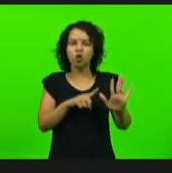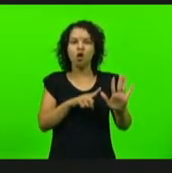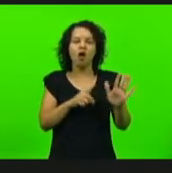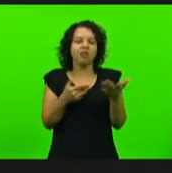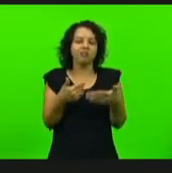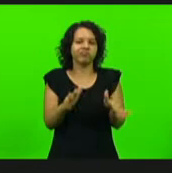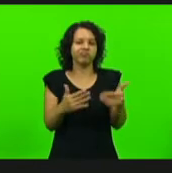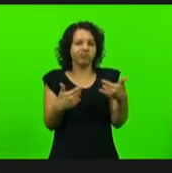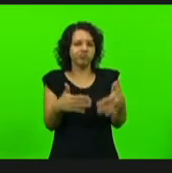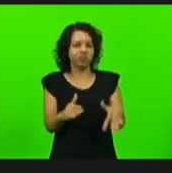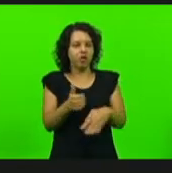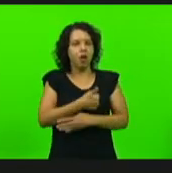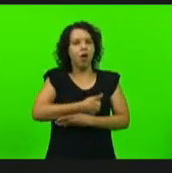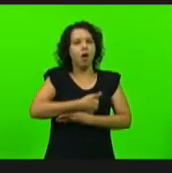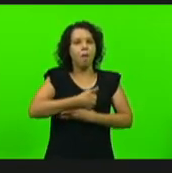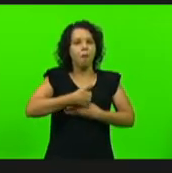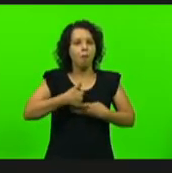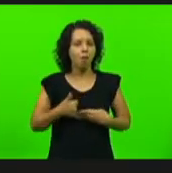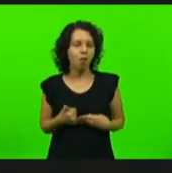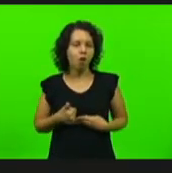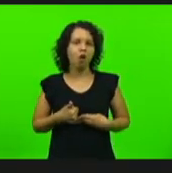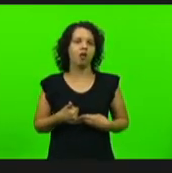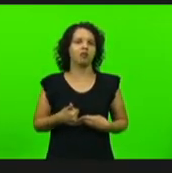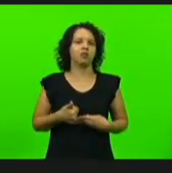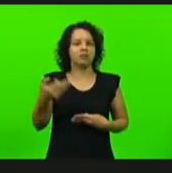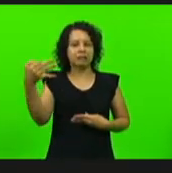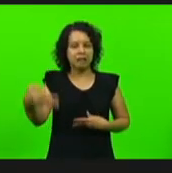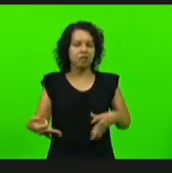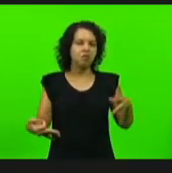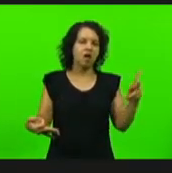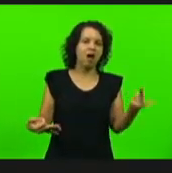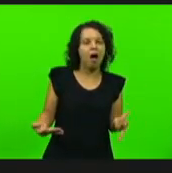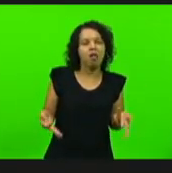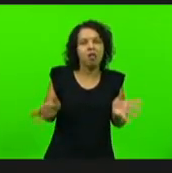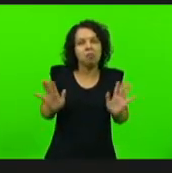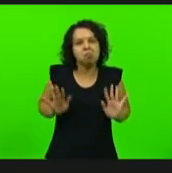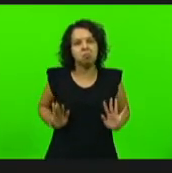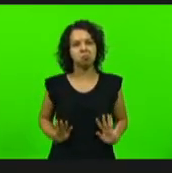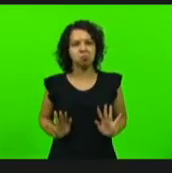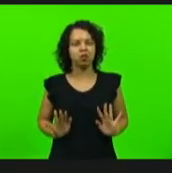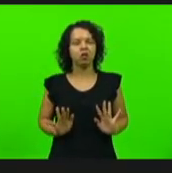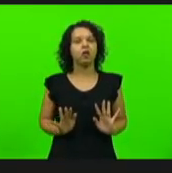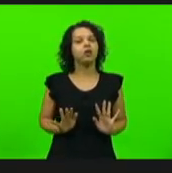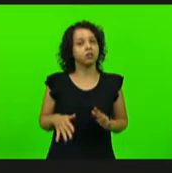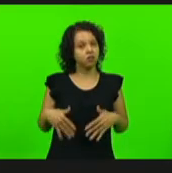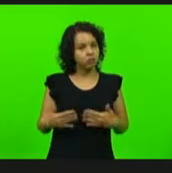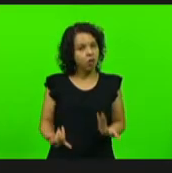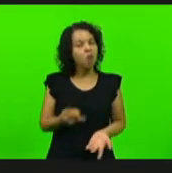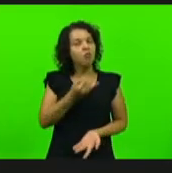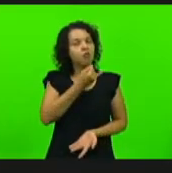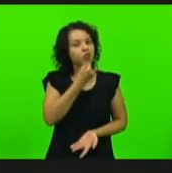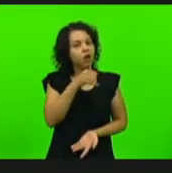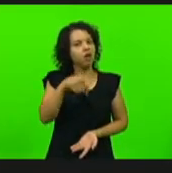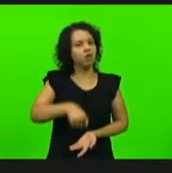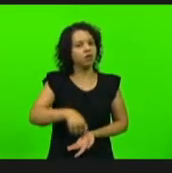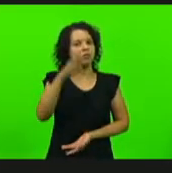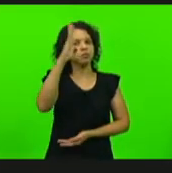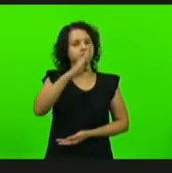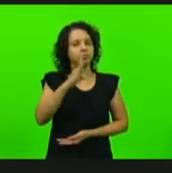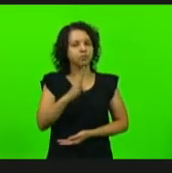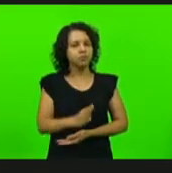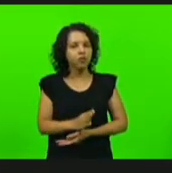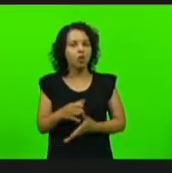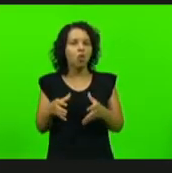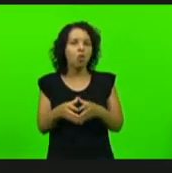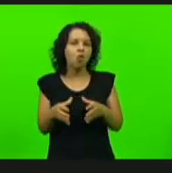estamos relativizando o certo e errado. E aqui, infelizmente, esses líderes aqui no Brasil, da esquerda